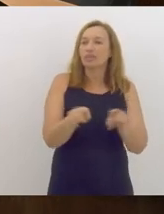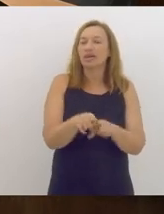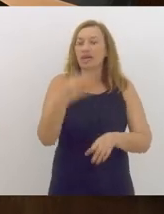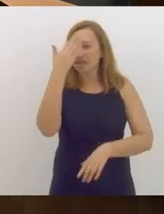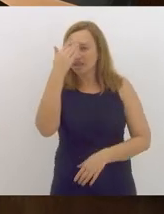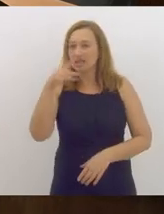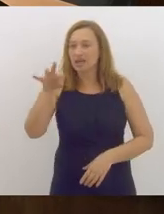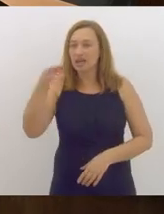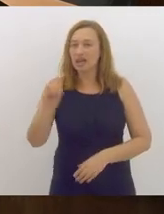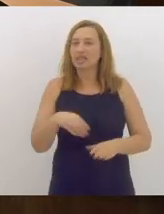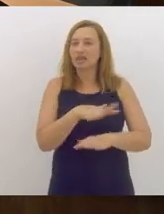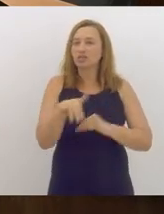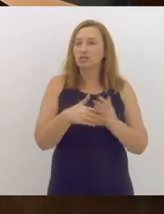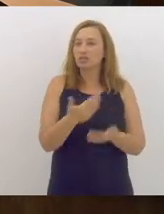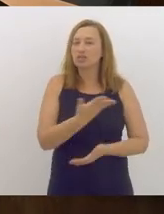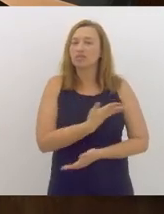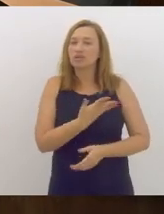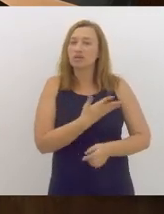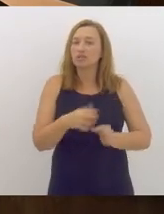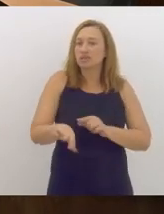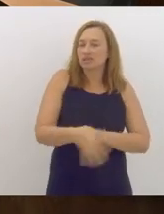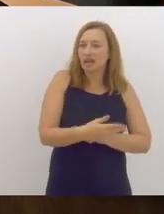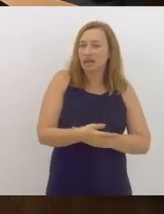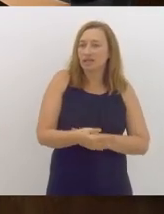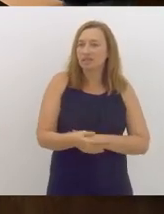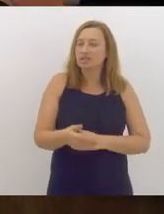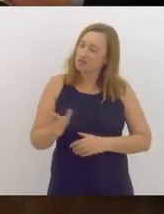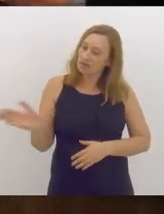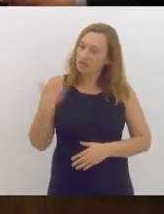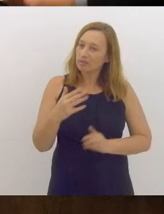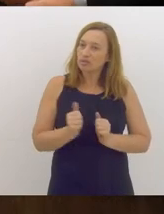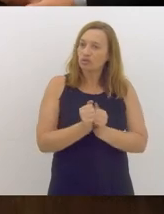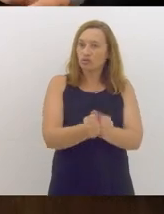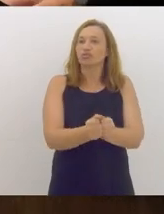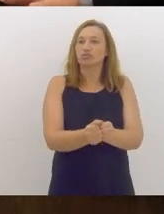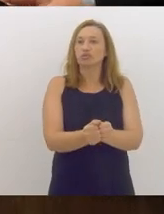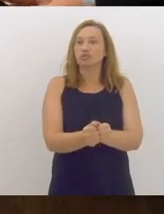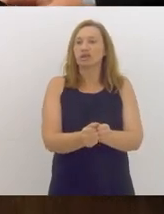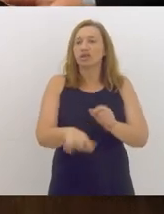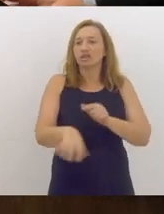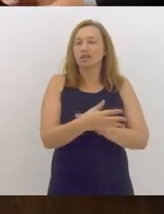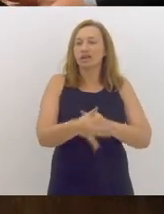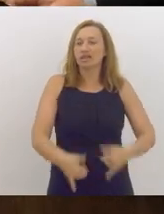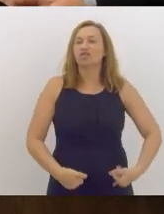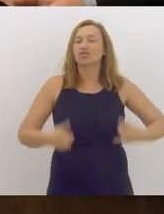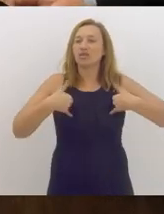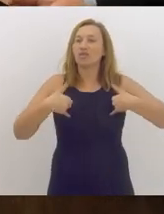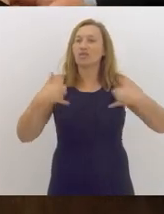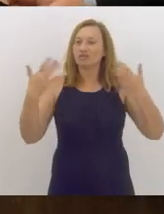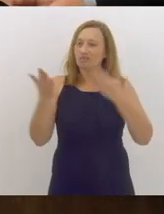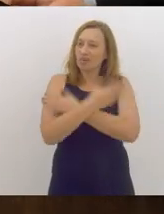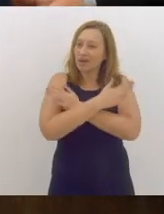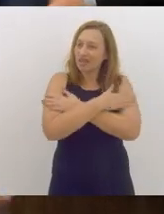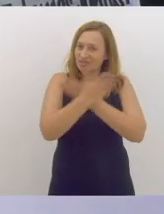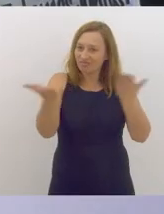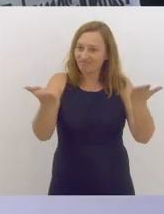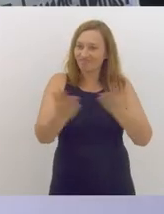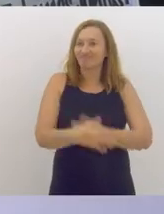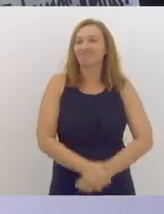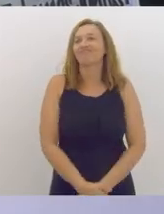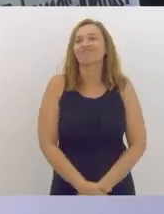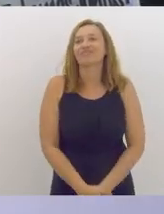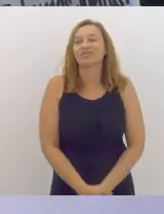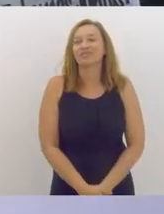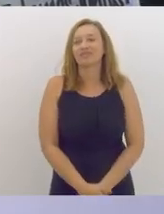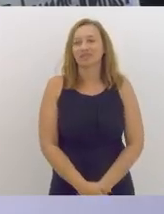Edilson, a todos os companheiros taxistas. Vamos em frente. Taxista com muito orgulho. Um abraço.